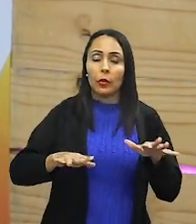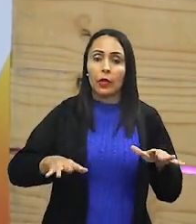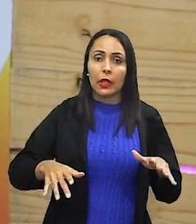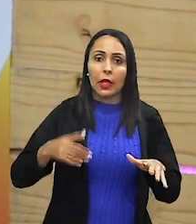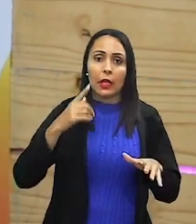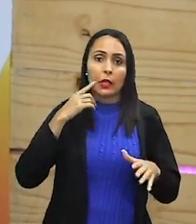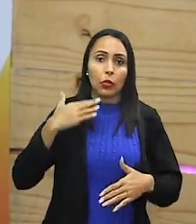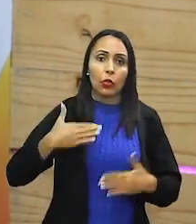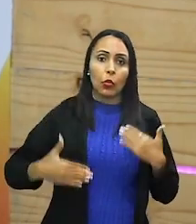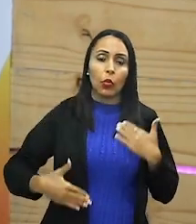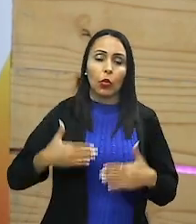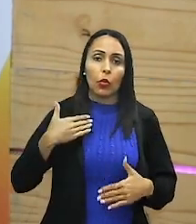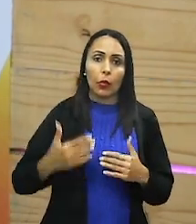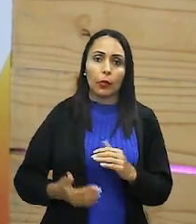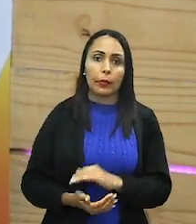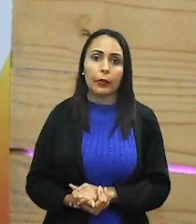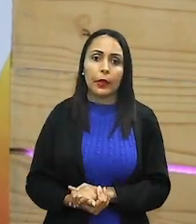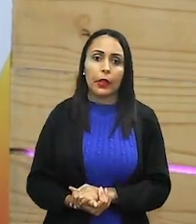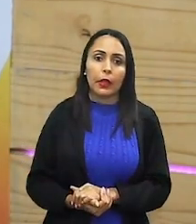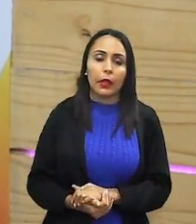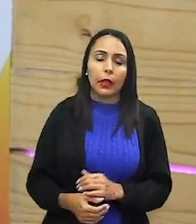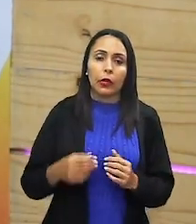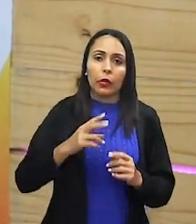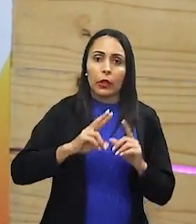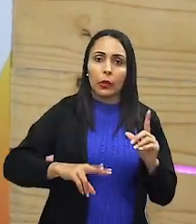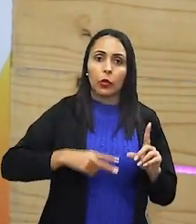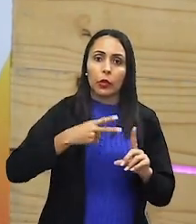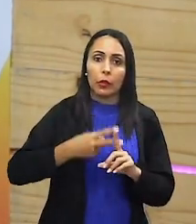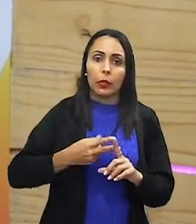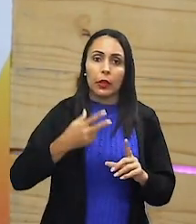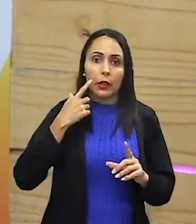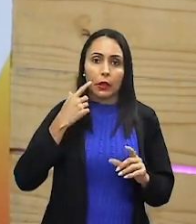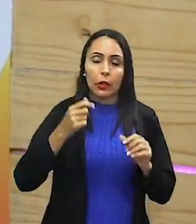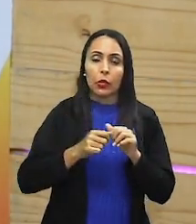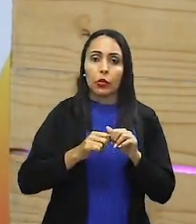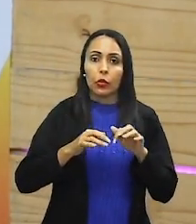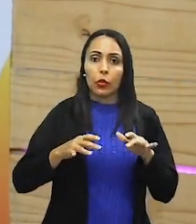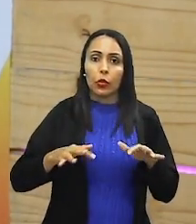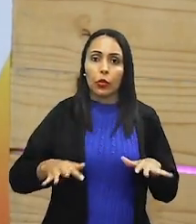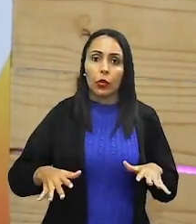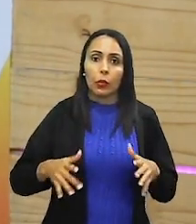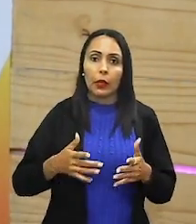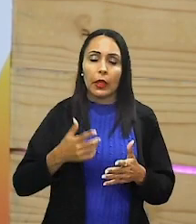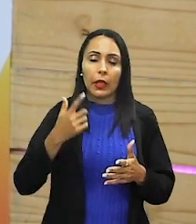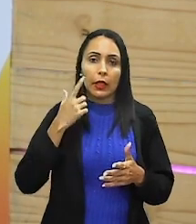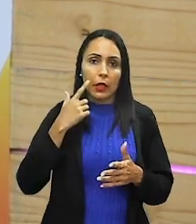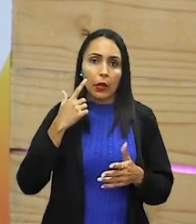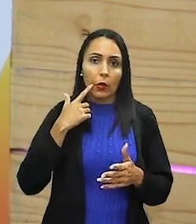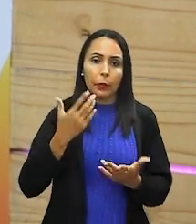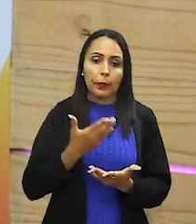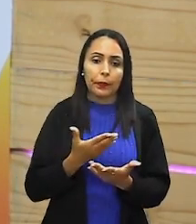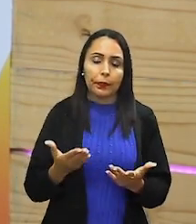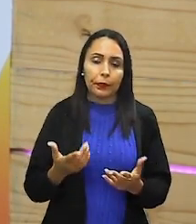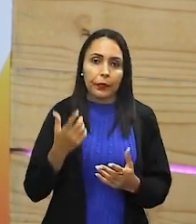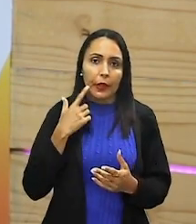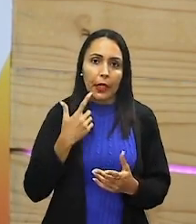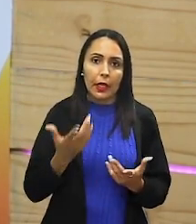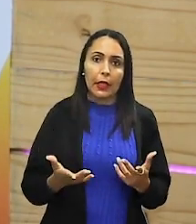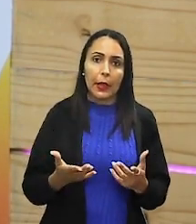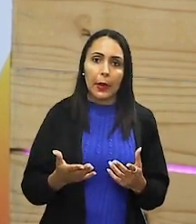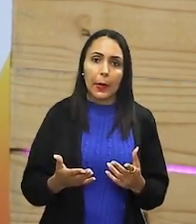seu corpo. E quando o vírus ele se multiplicou dentro do seu corpo, ele matou as células que ele usou